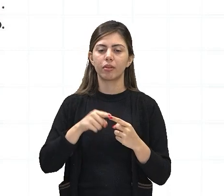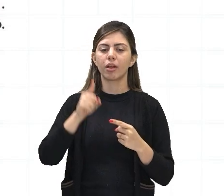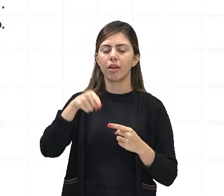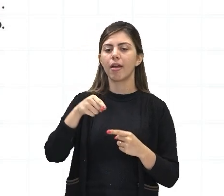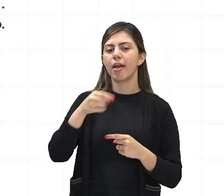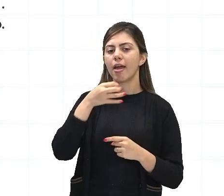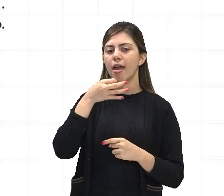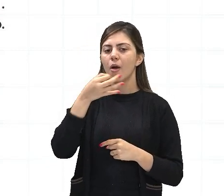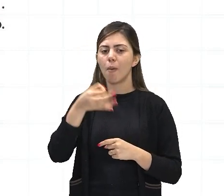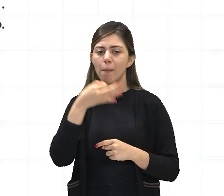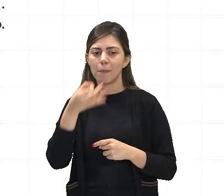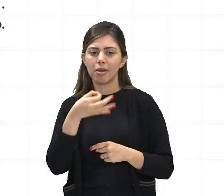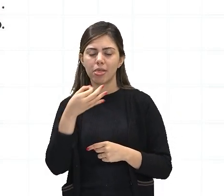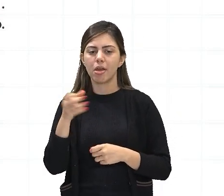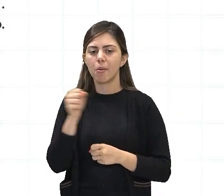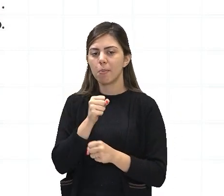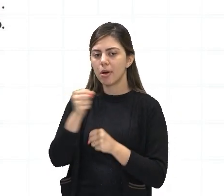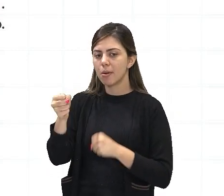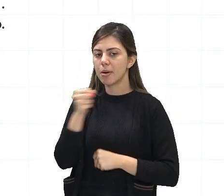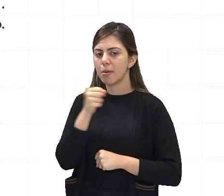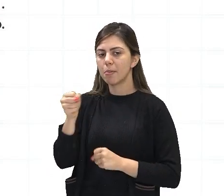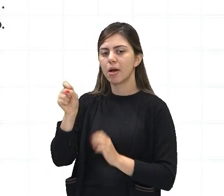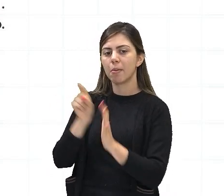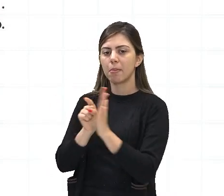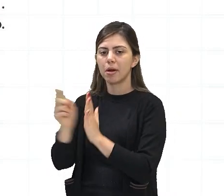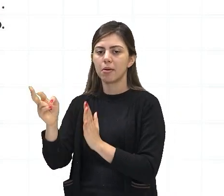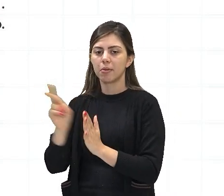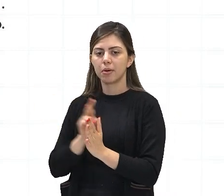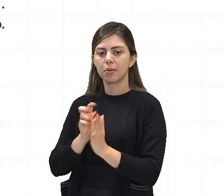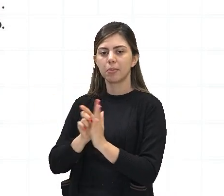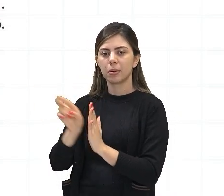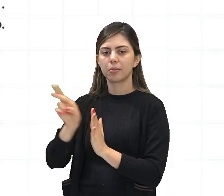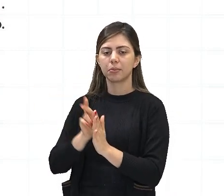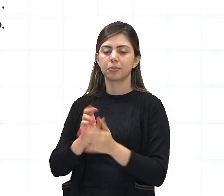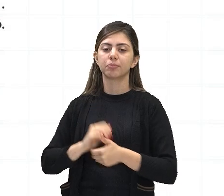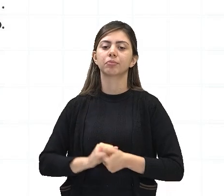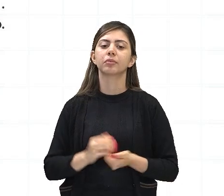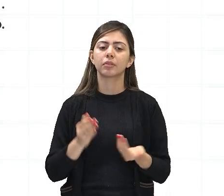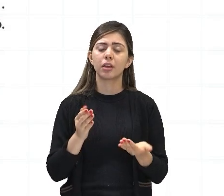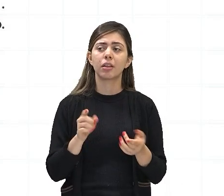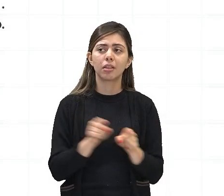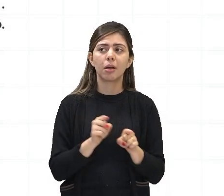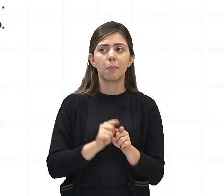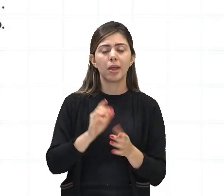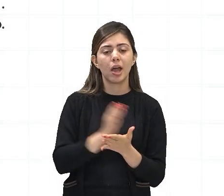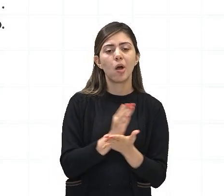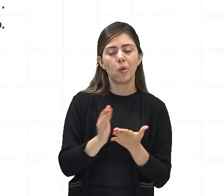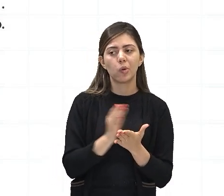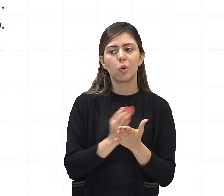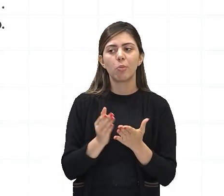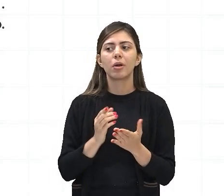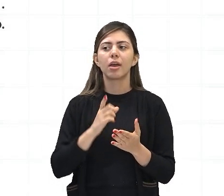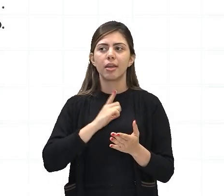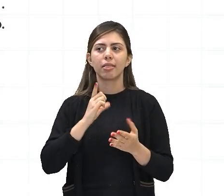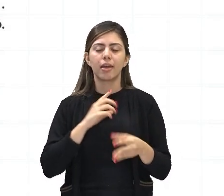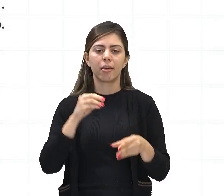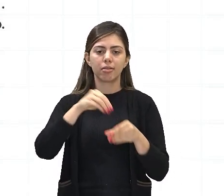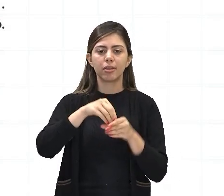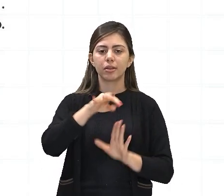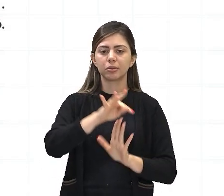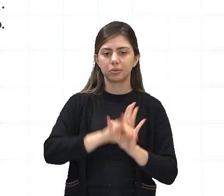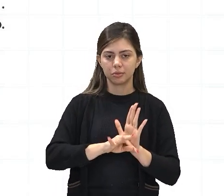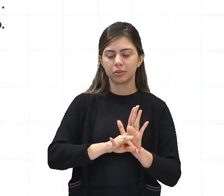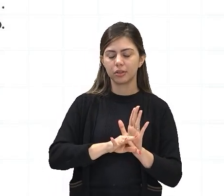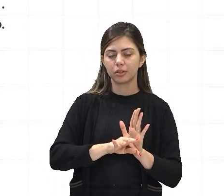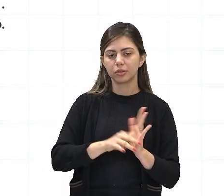a reportagem, a entrevista, né? E alguns elementos que entram no suporte, no